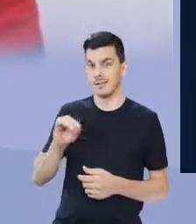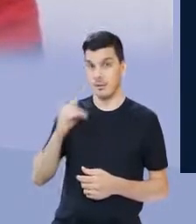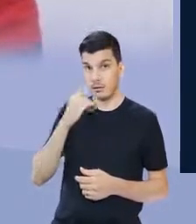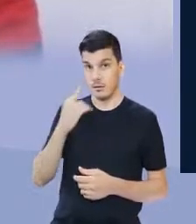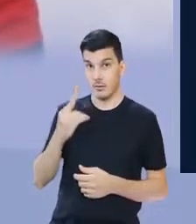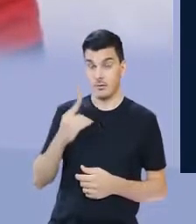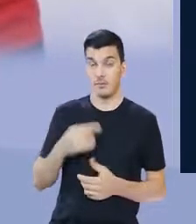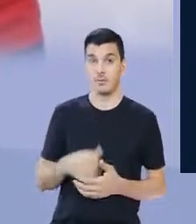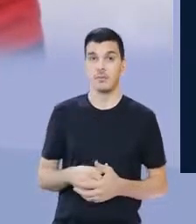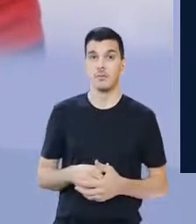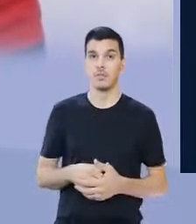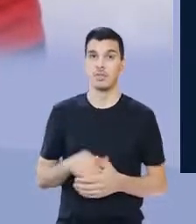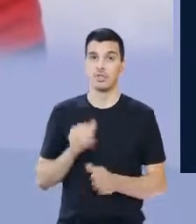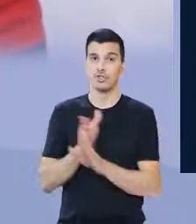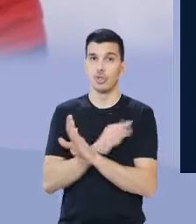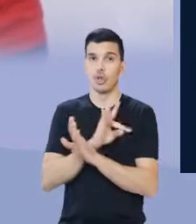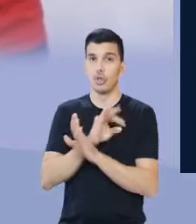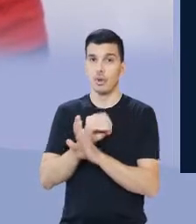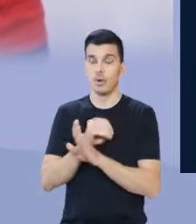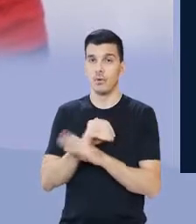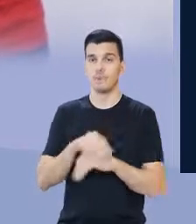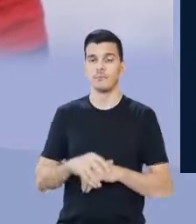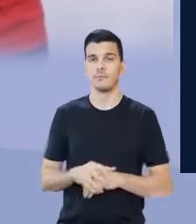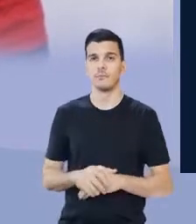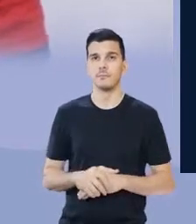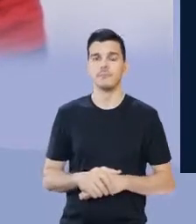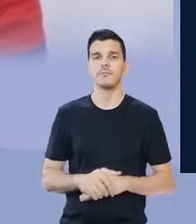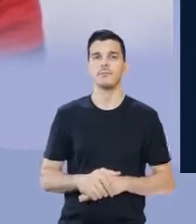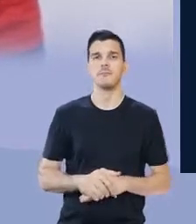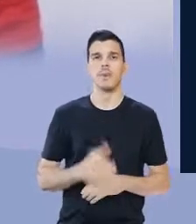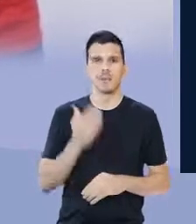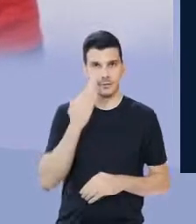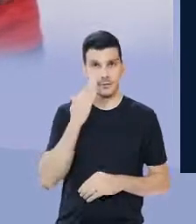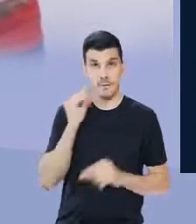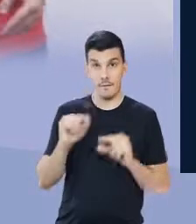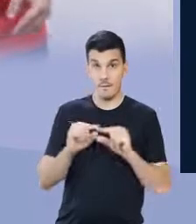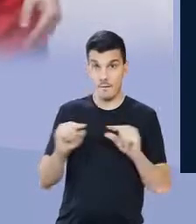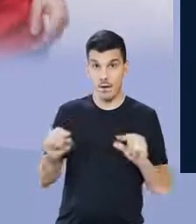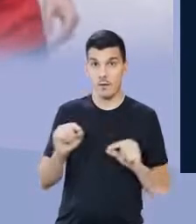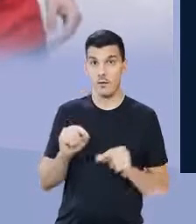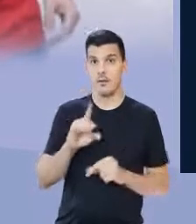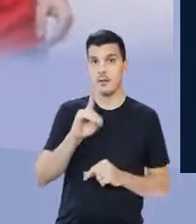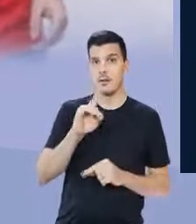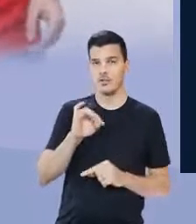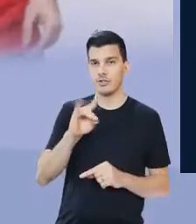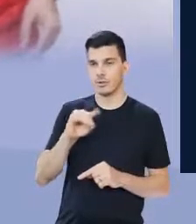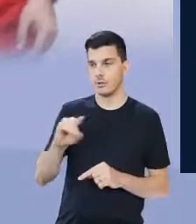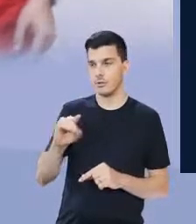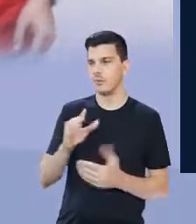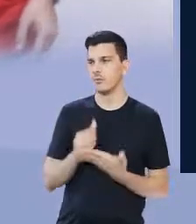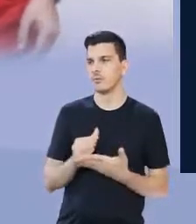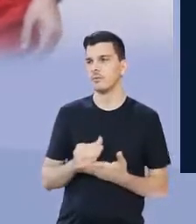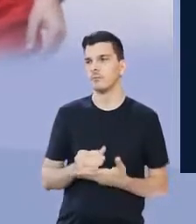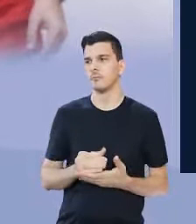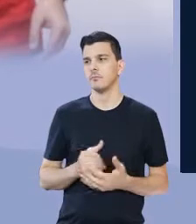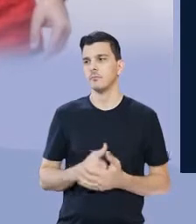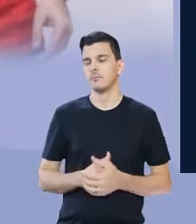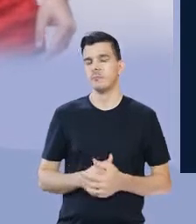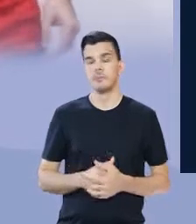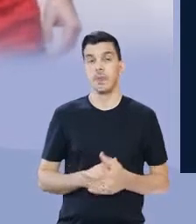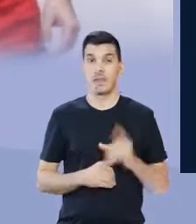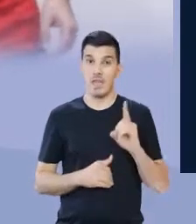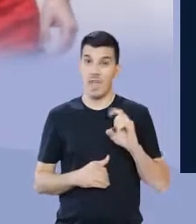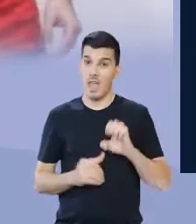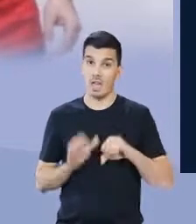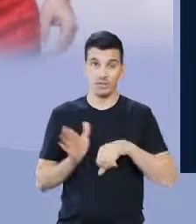to. Então, de cara, a gente já sabe que essa frase vai começar com did. Você corta logo a letra D e a letra E.